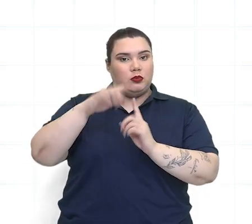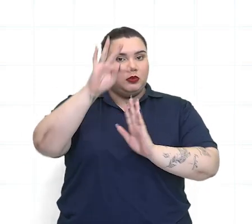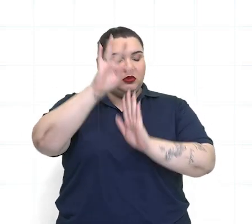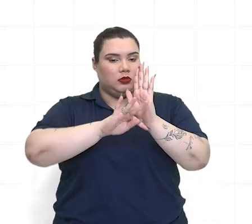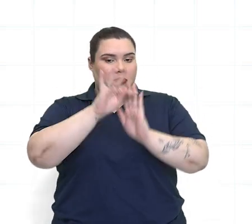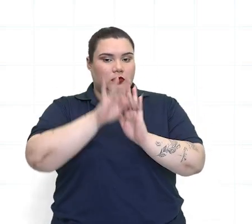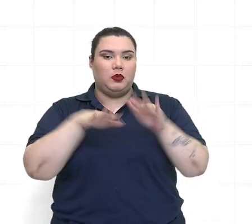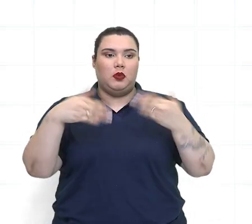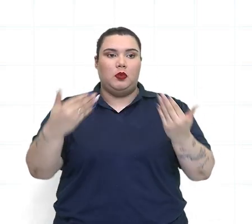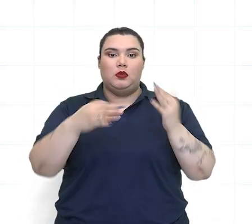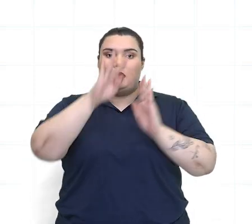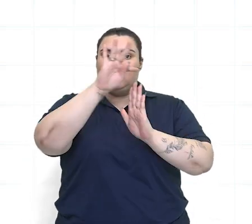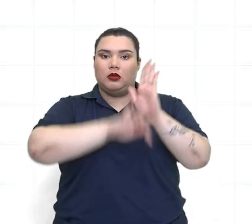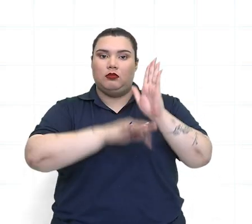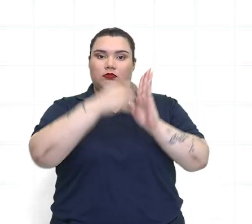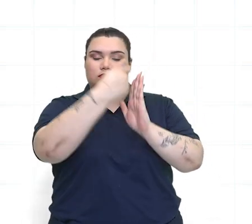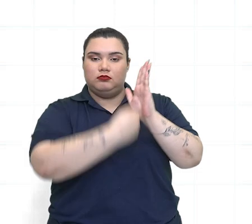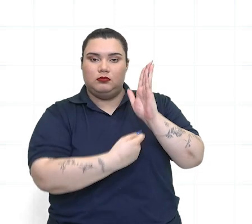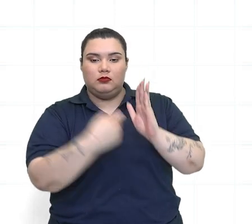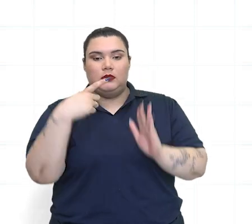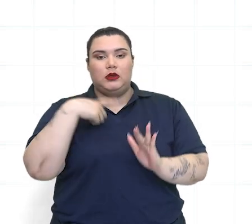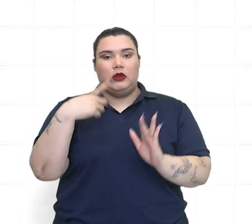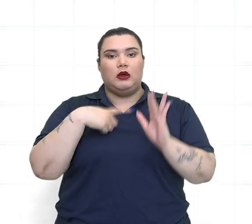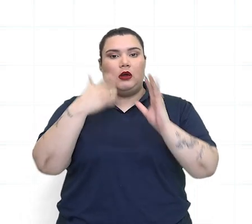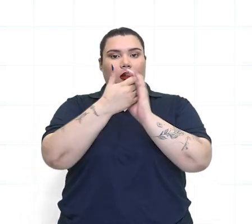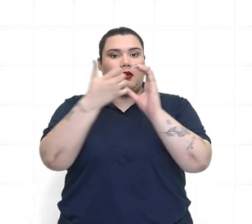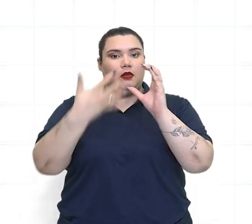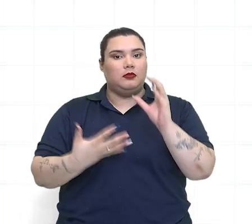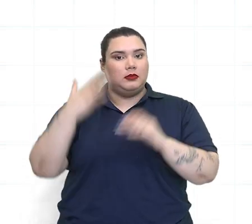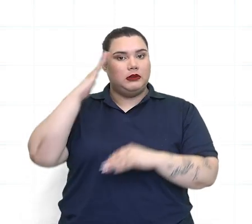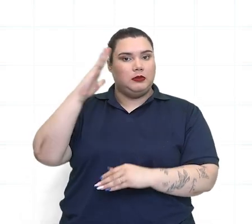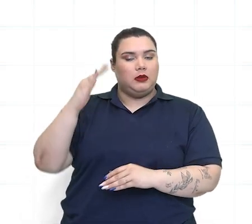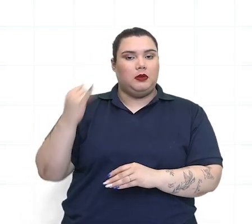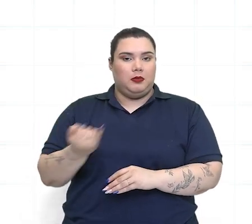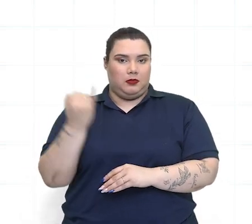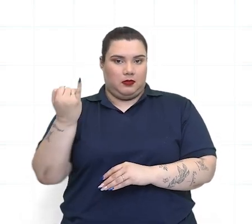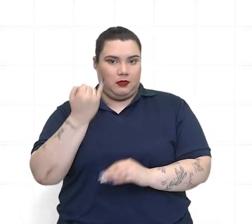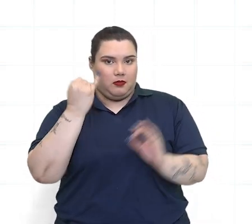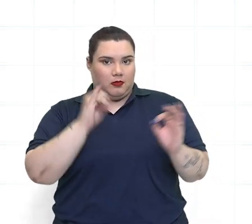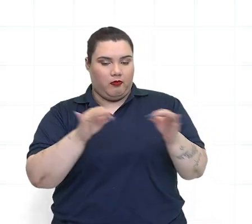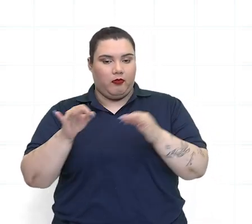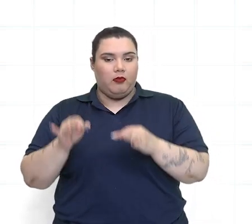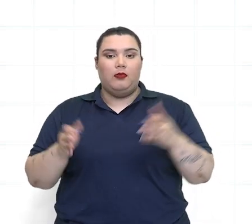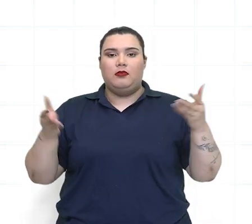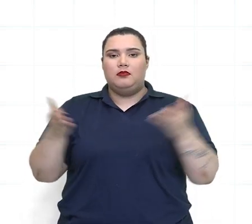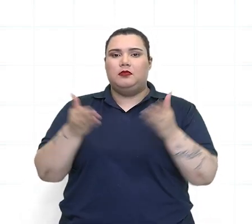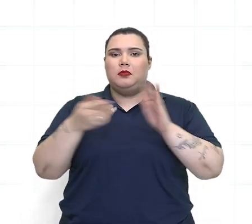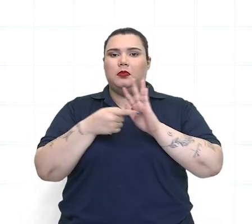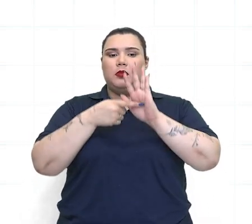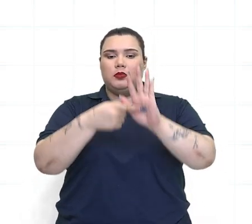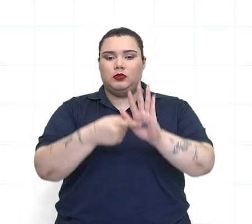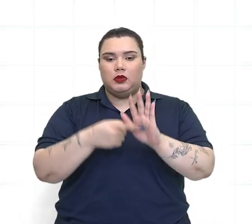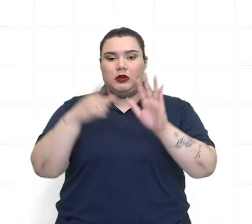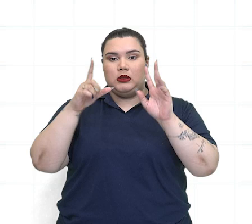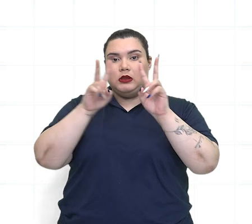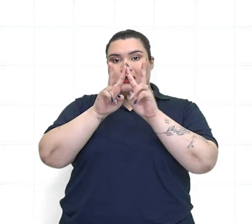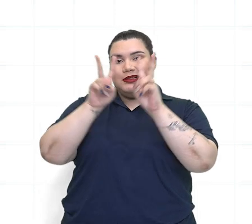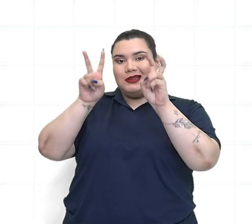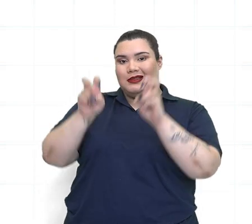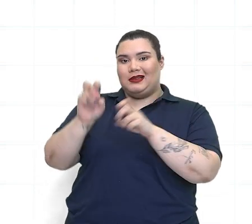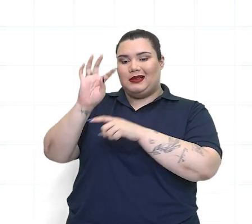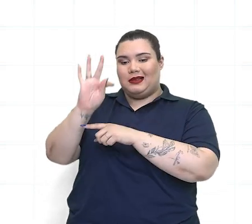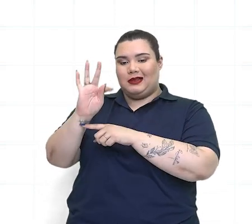texto dissertativo tem os seus elementos fundamentais. Nós iremos destacar aqui tema